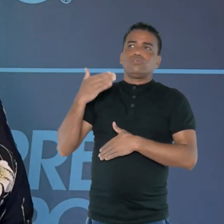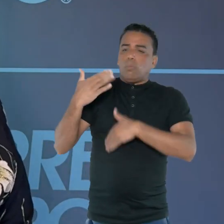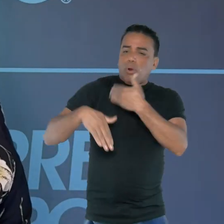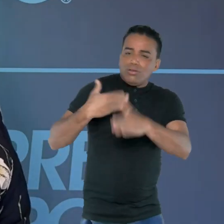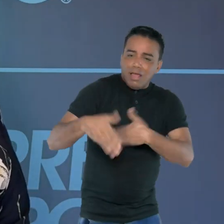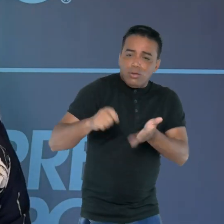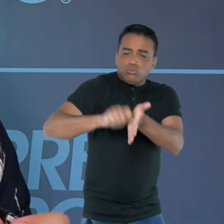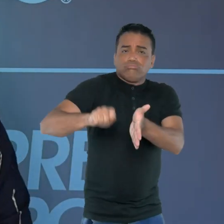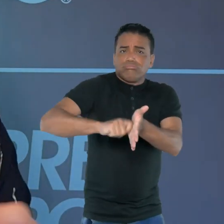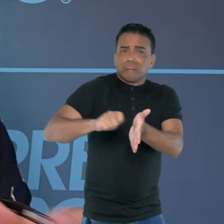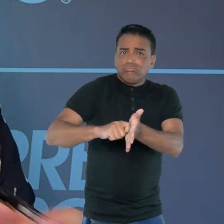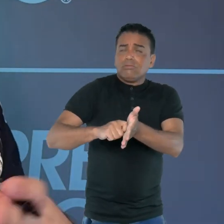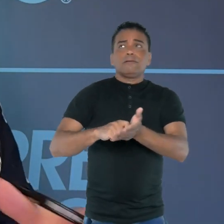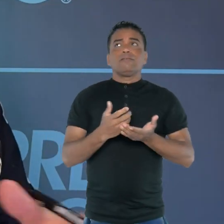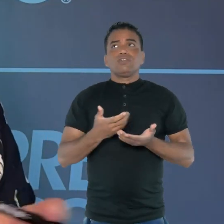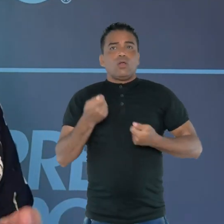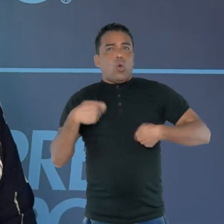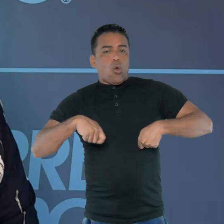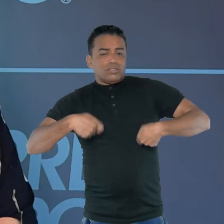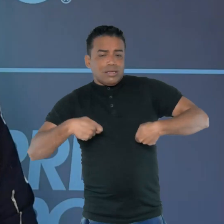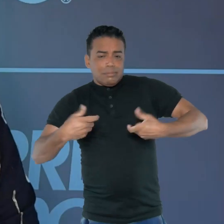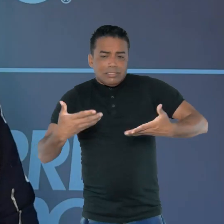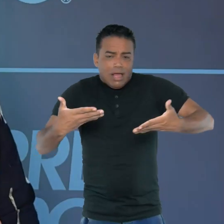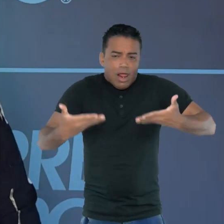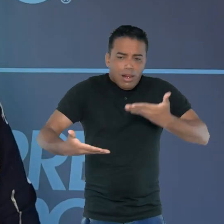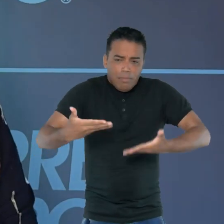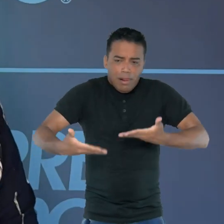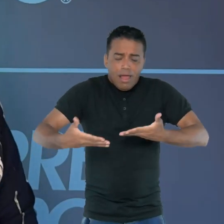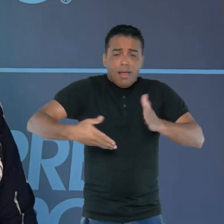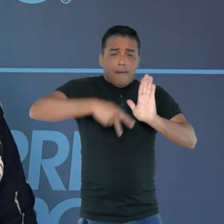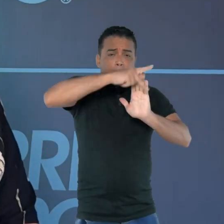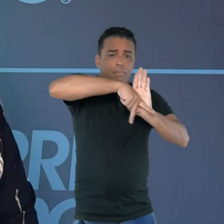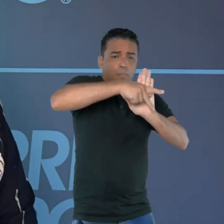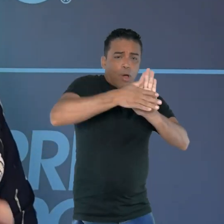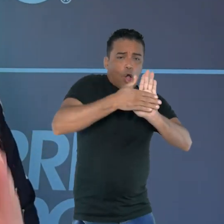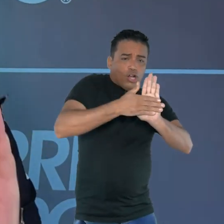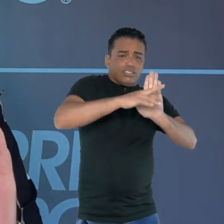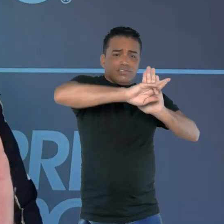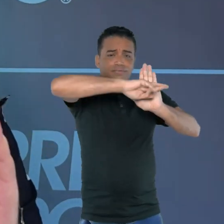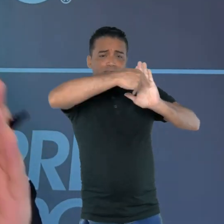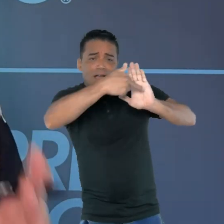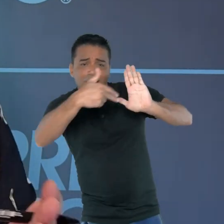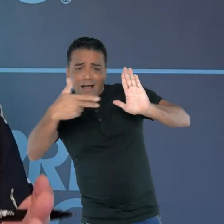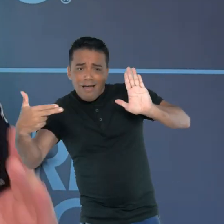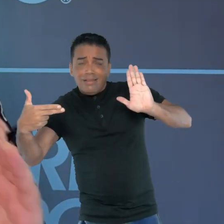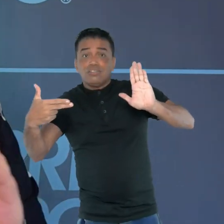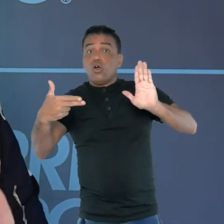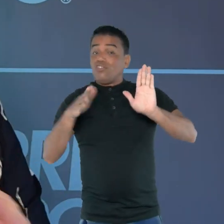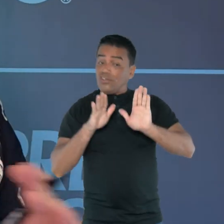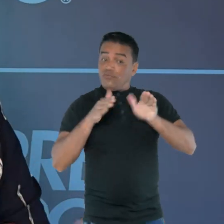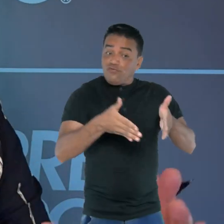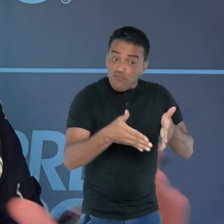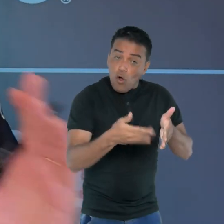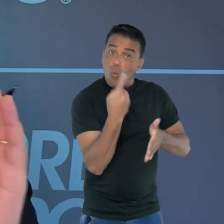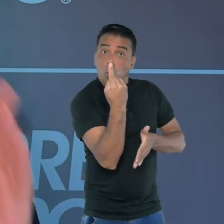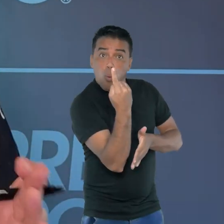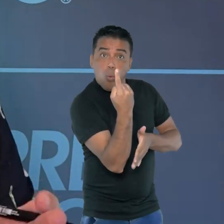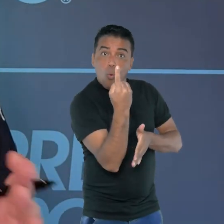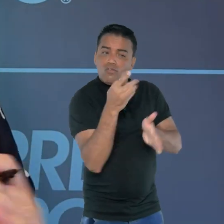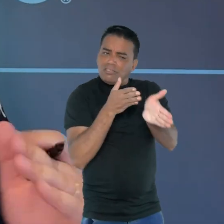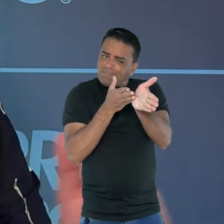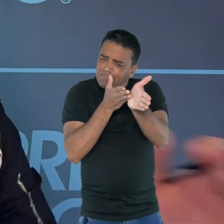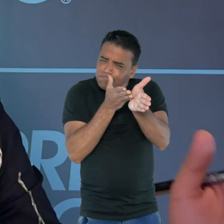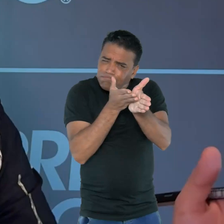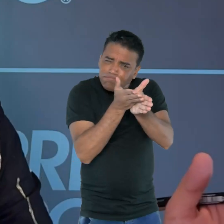Você consegue equilibrar diferentes projetos, assim? Ou quando você foca em um, você segue